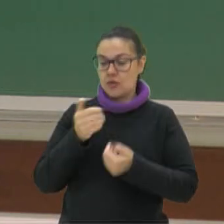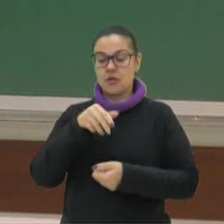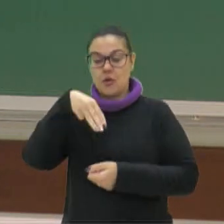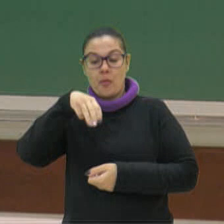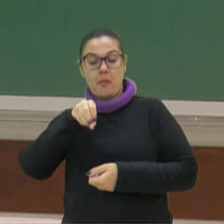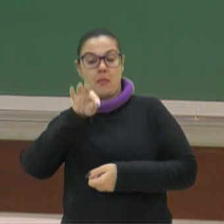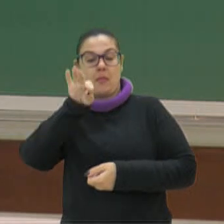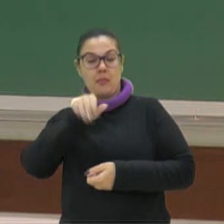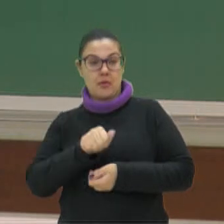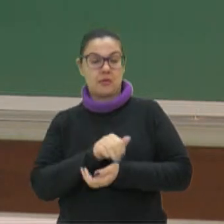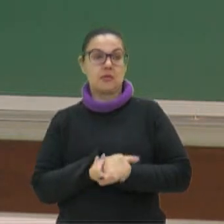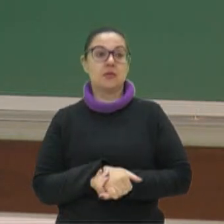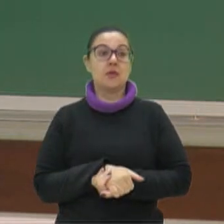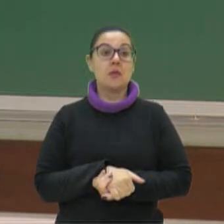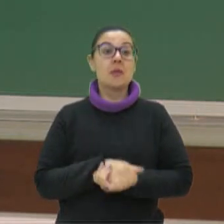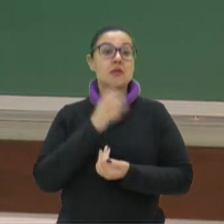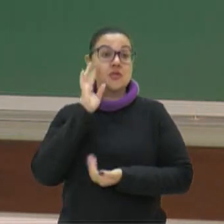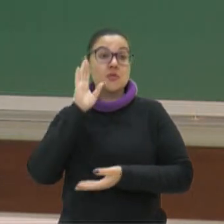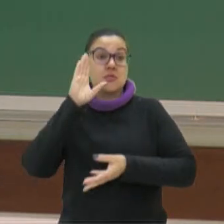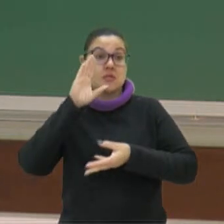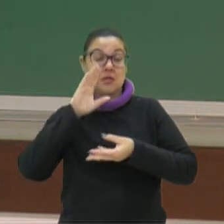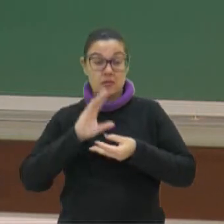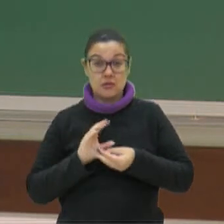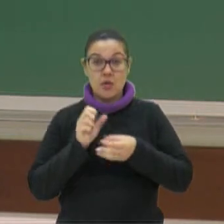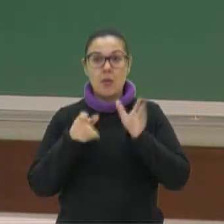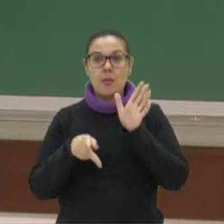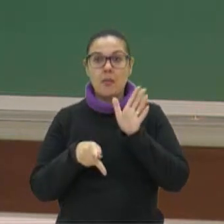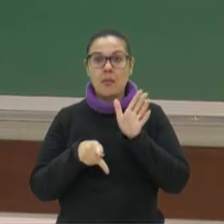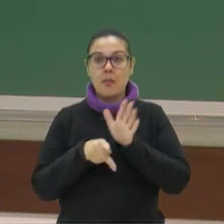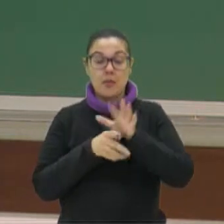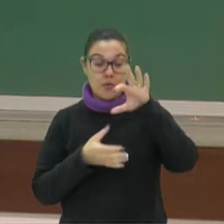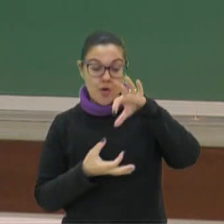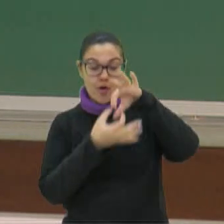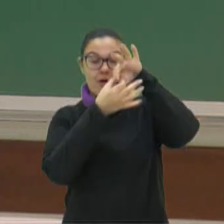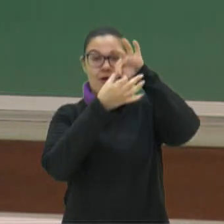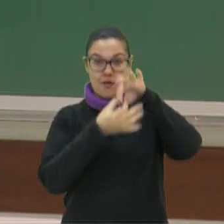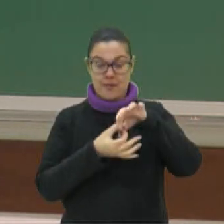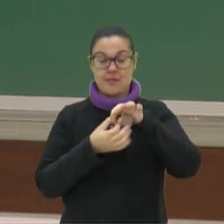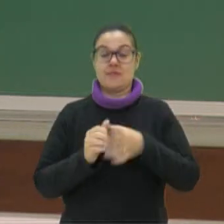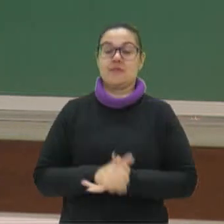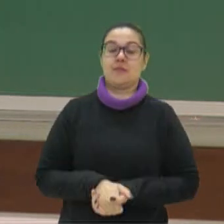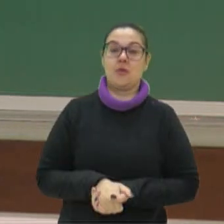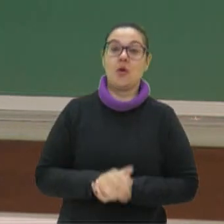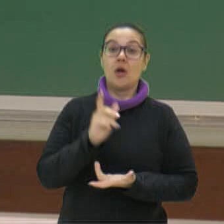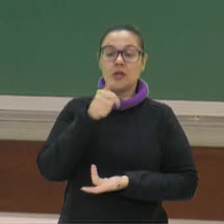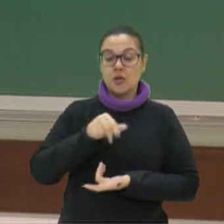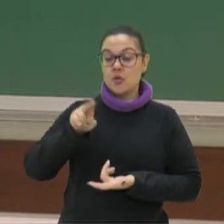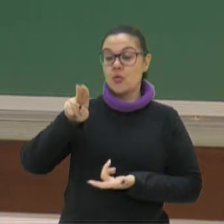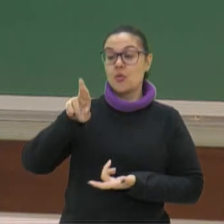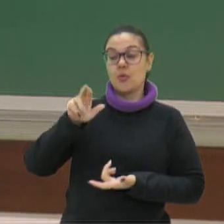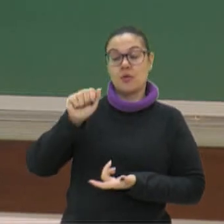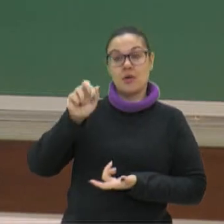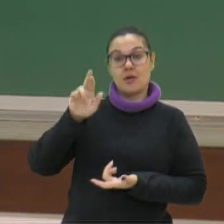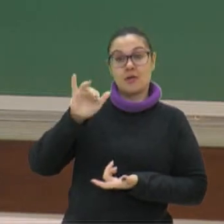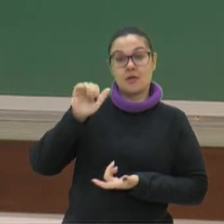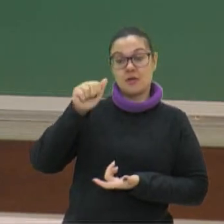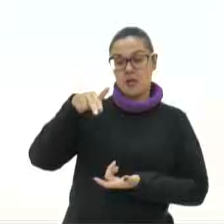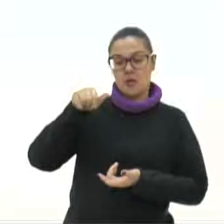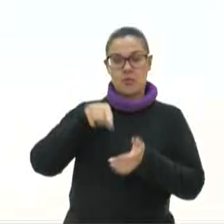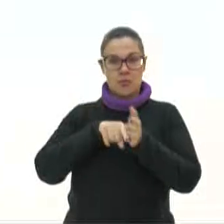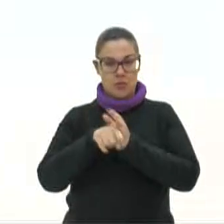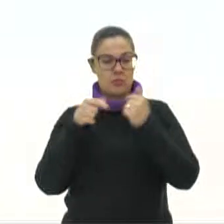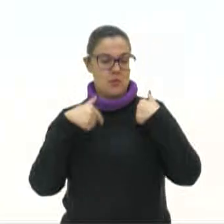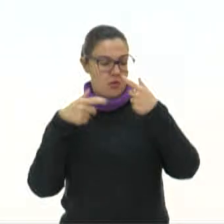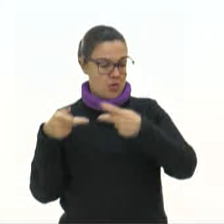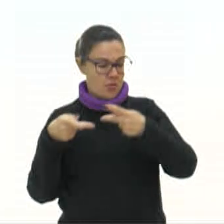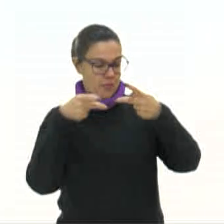Ariano Mota, para a gente trabalhar um pouquinho da questão da coesão daqui a pouco. Então, olha só, o Ariano pergunta para o Gilberto Gil o seguinte, eu visitei